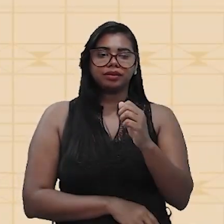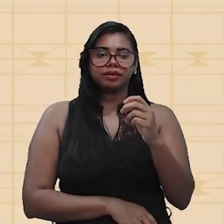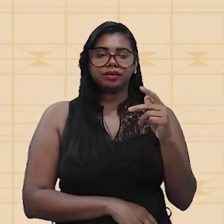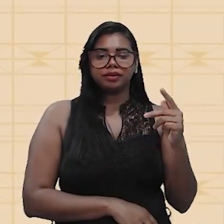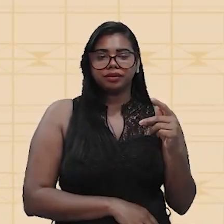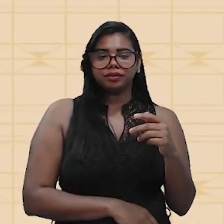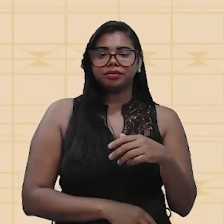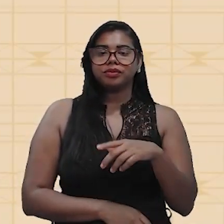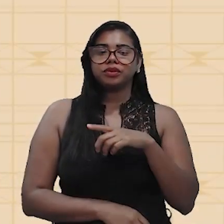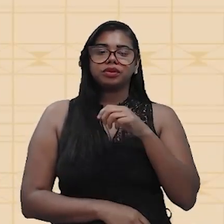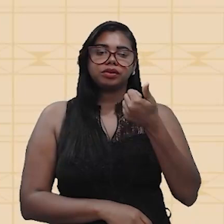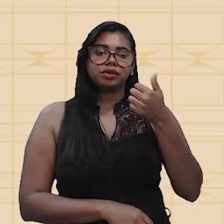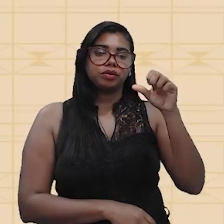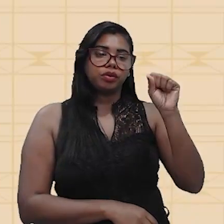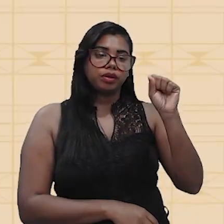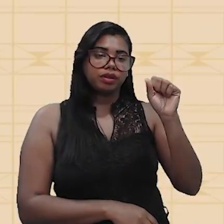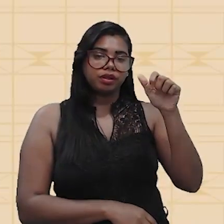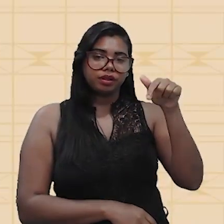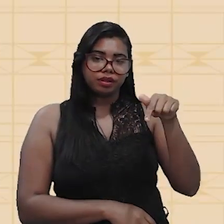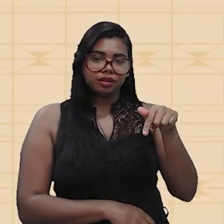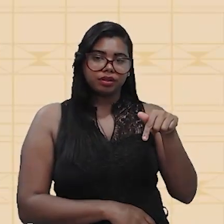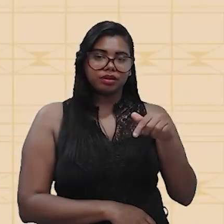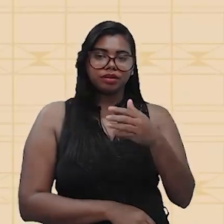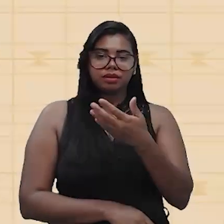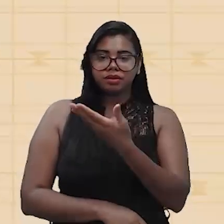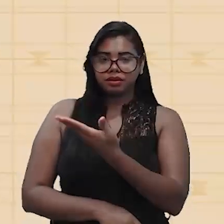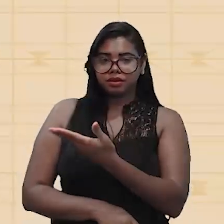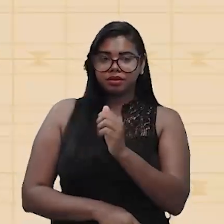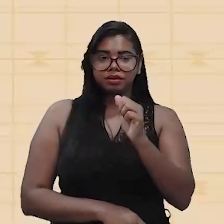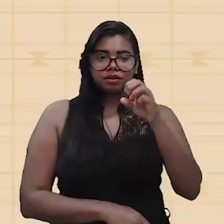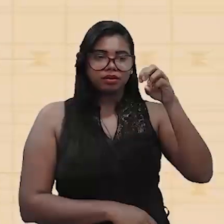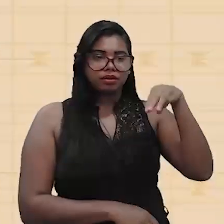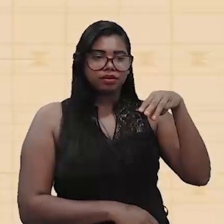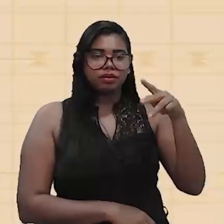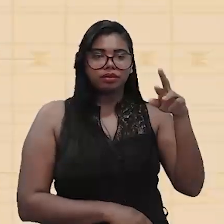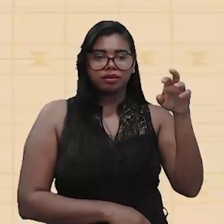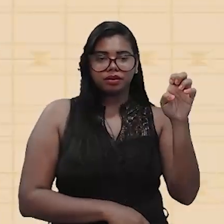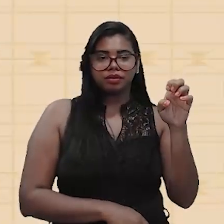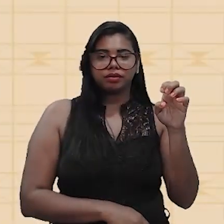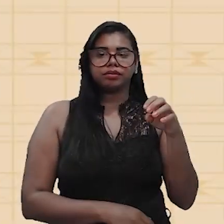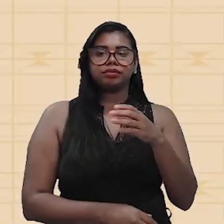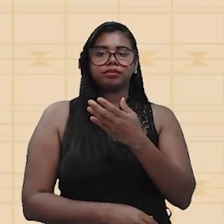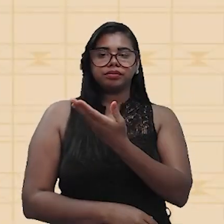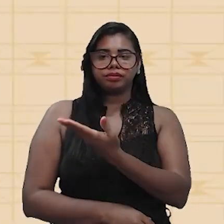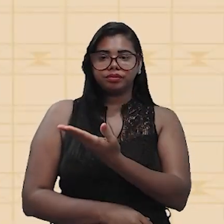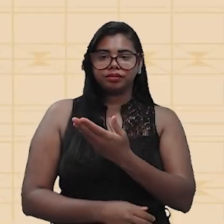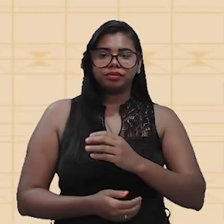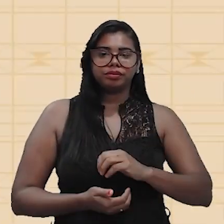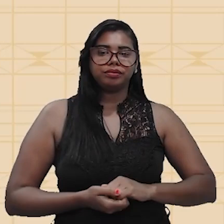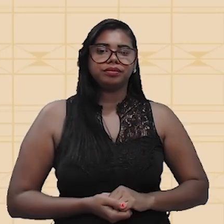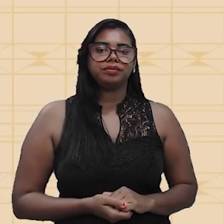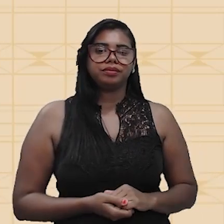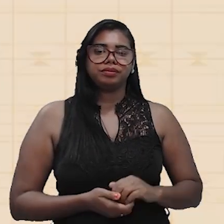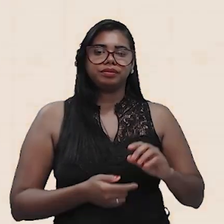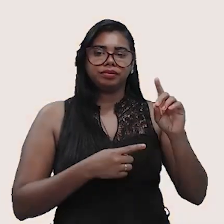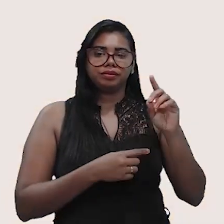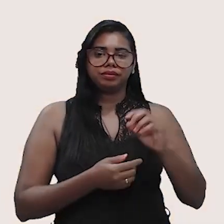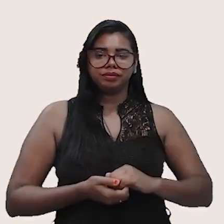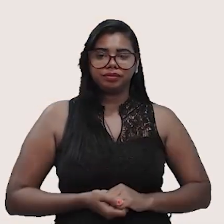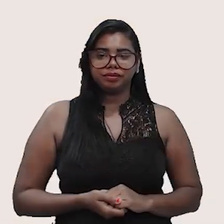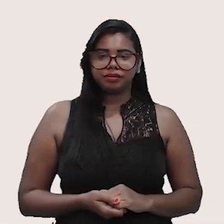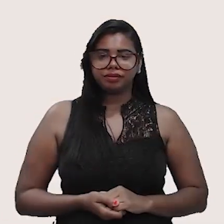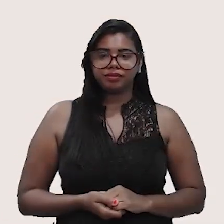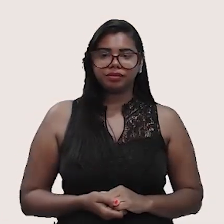187 miliamperes. Então, por isso que o gabarito letra D de doidinho da Rocklândia. Veja agora que nessa questão 3, nós temos aí